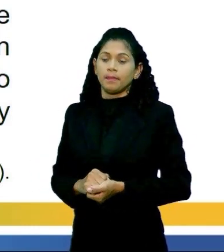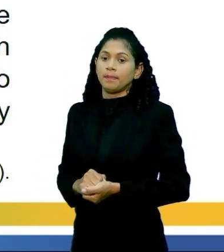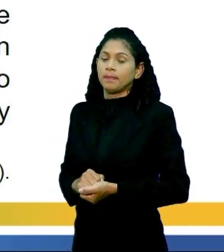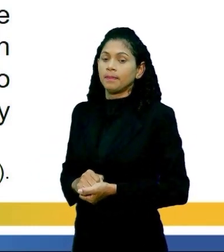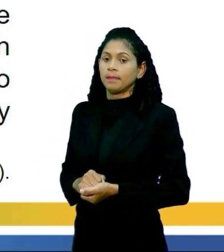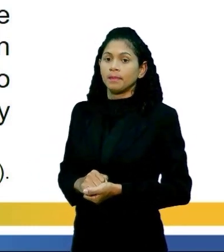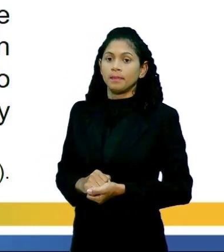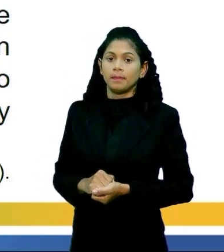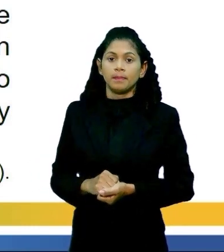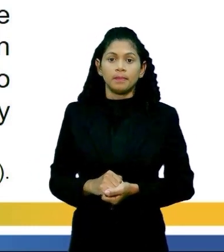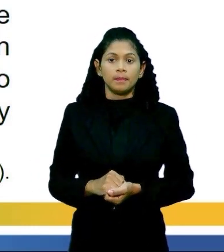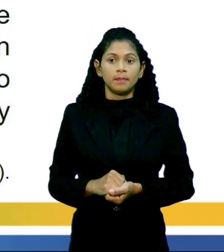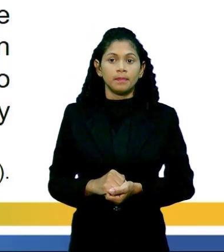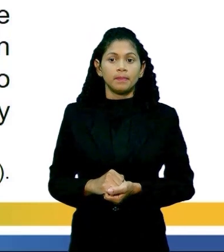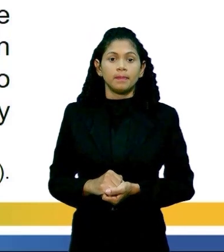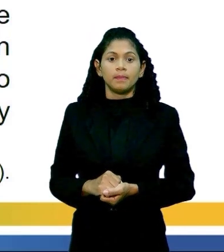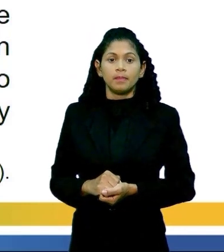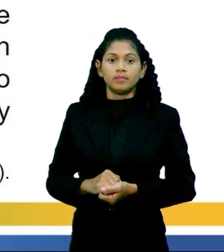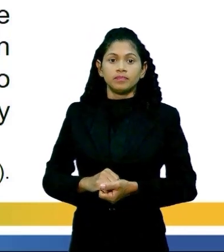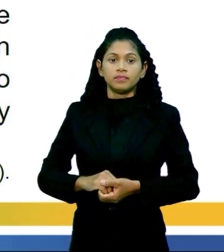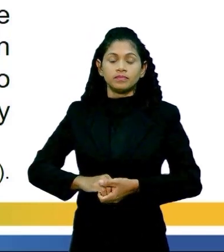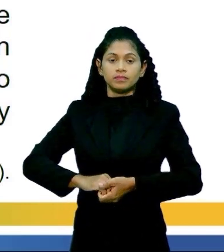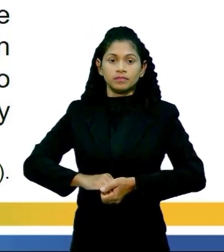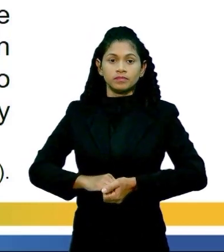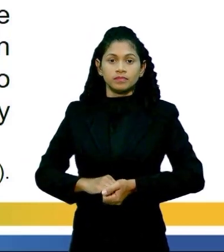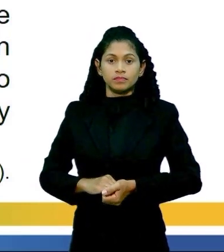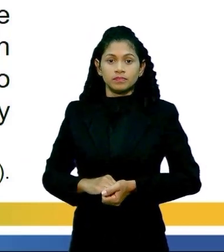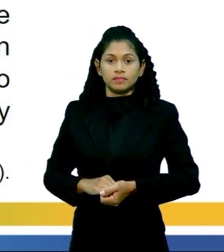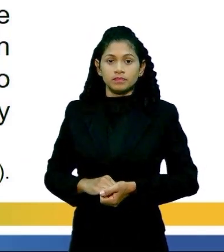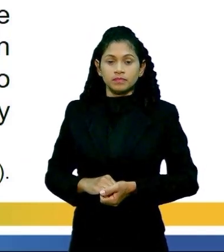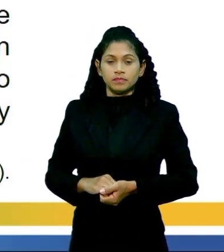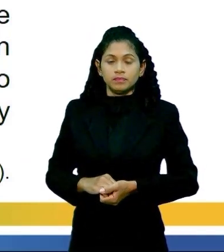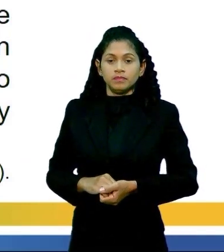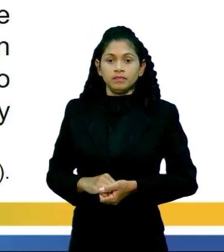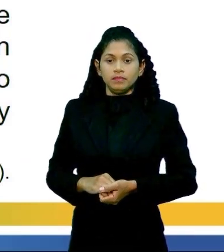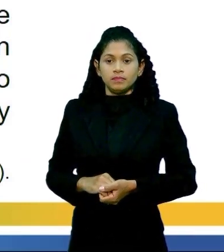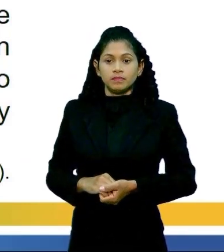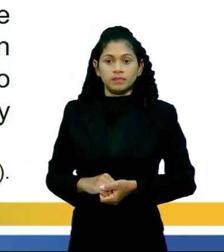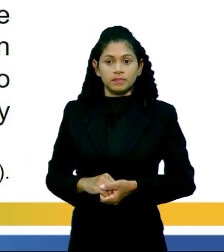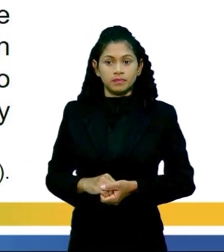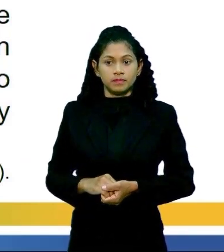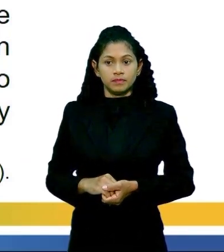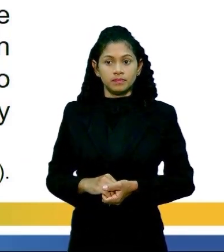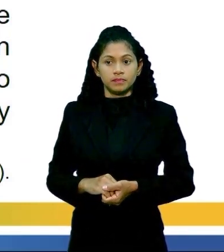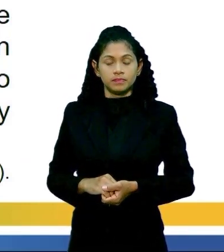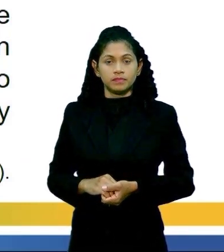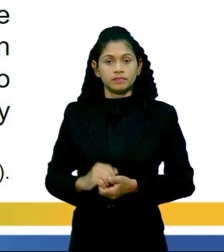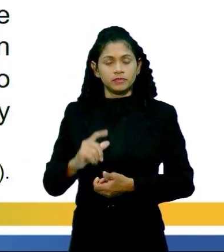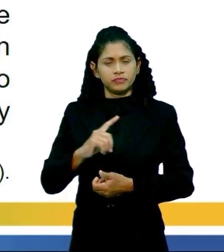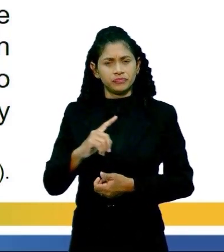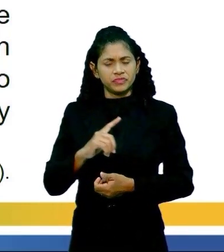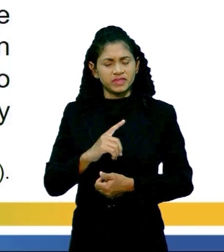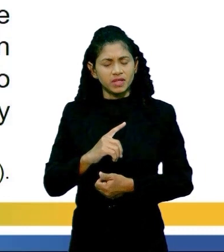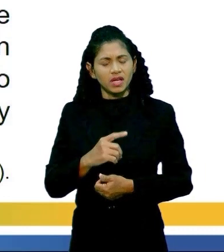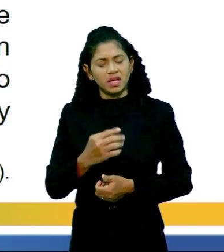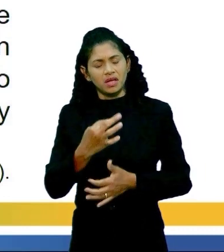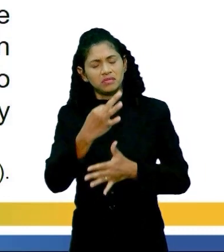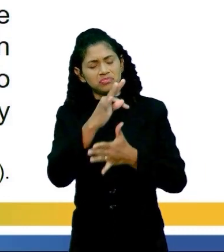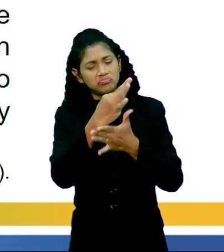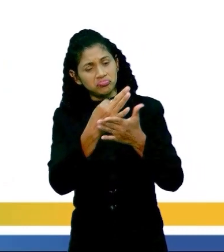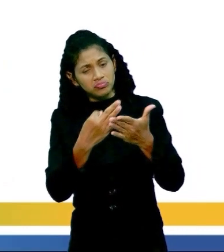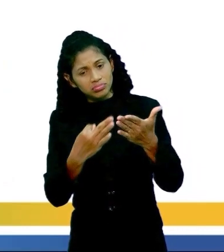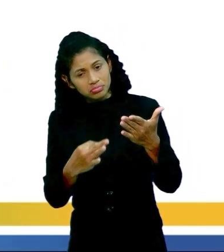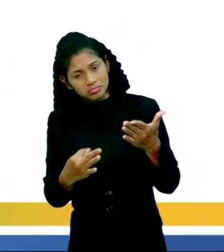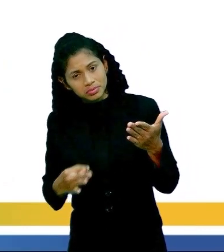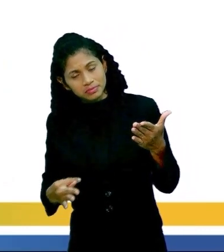tá? Questão de número 21. Então vai narrando aí, né? Vai falando aí, né? O texto é longo, geralmente, né? Eu